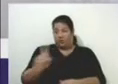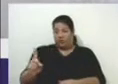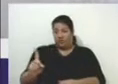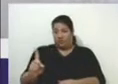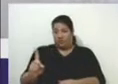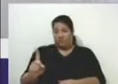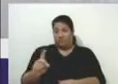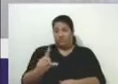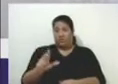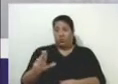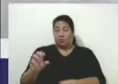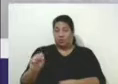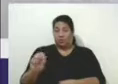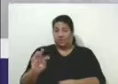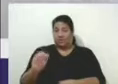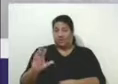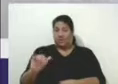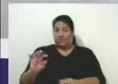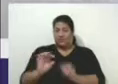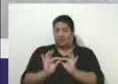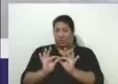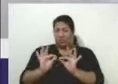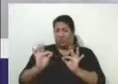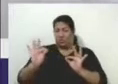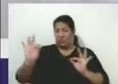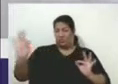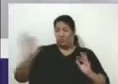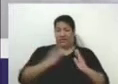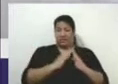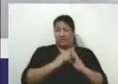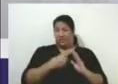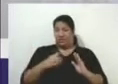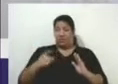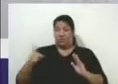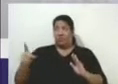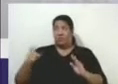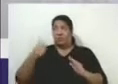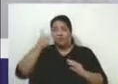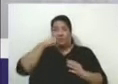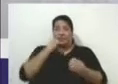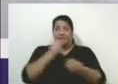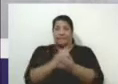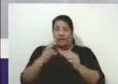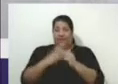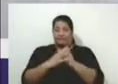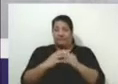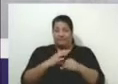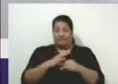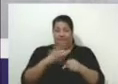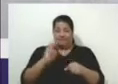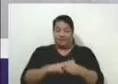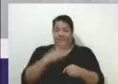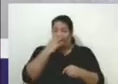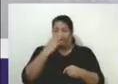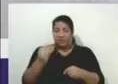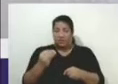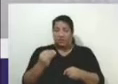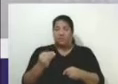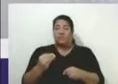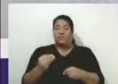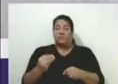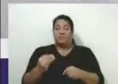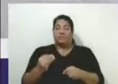longe de onde ele mora, a mãe paga a Sivan e a escola disse que assim que abrisse uma vaga,